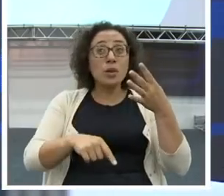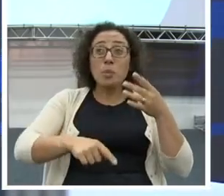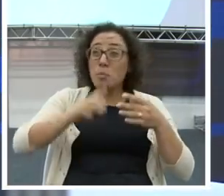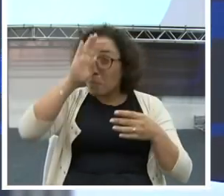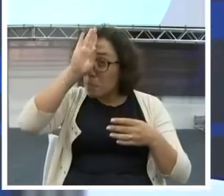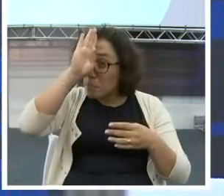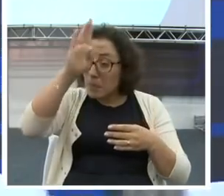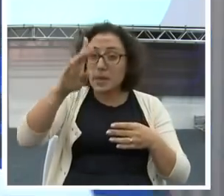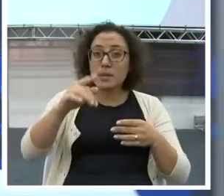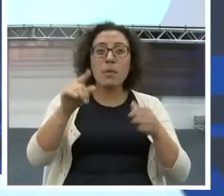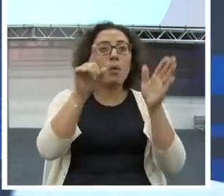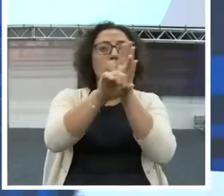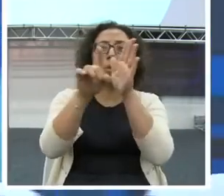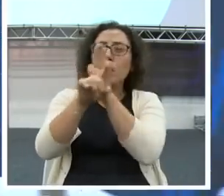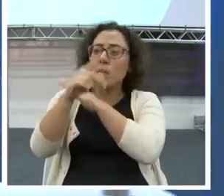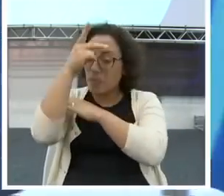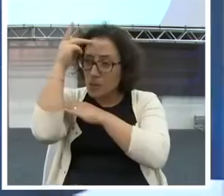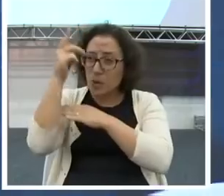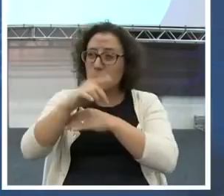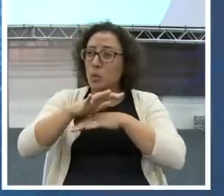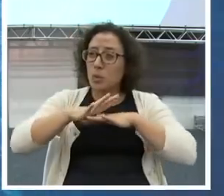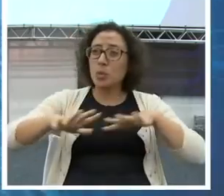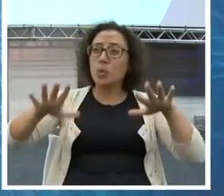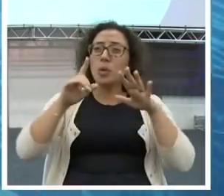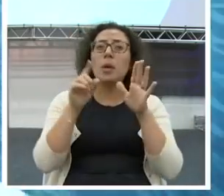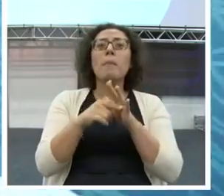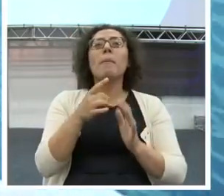público, tenho medo da morte, tenho medo do avião, mas dinheiro não, pode dar tudo.